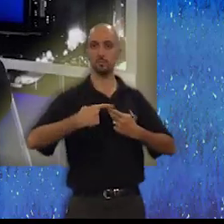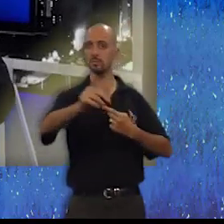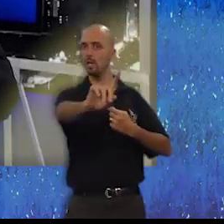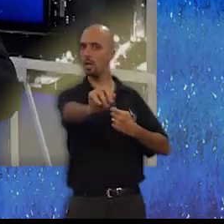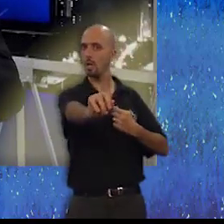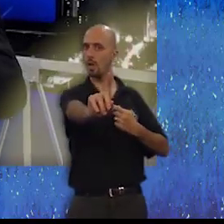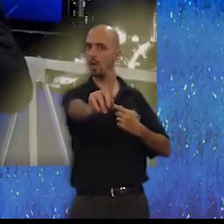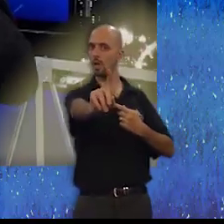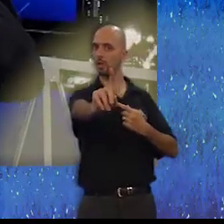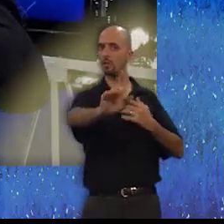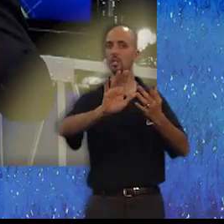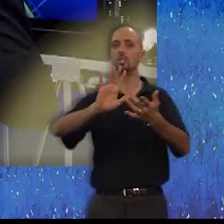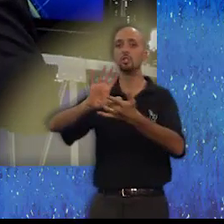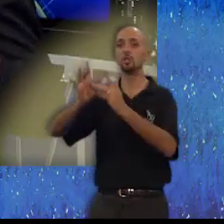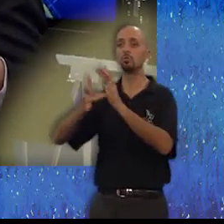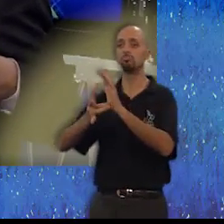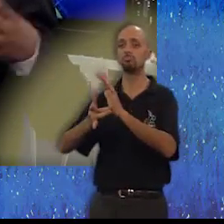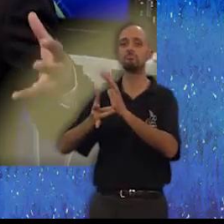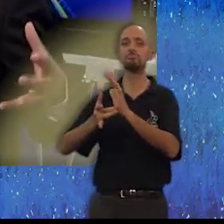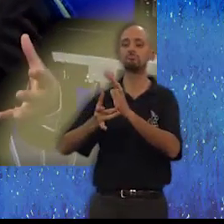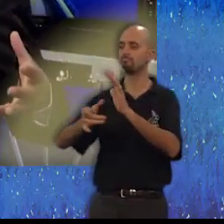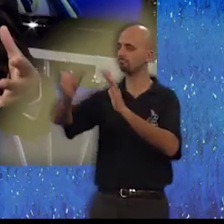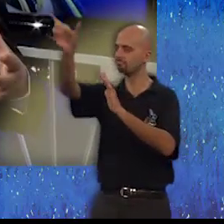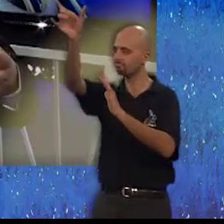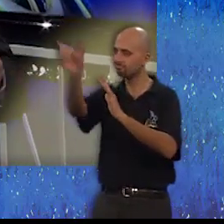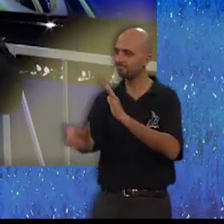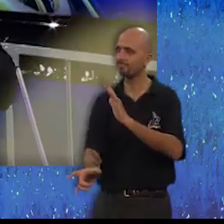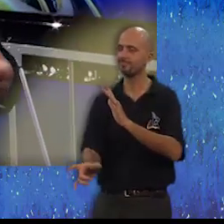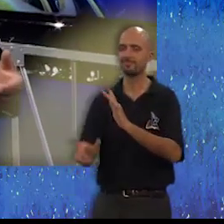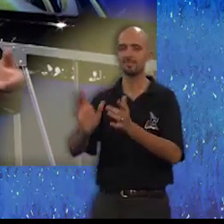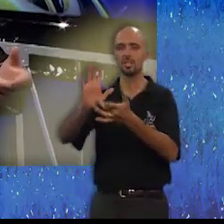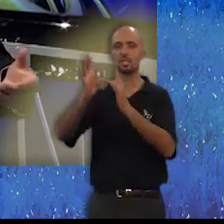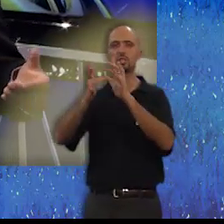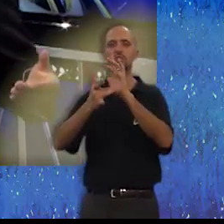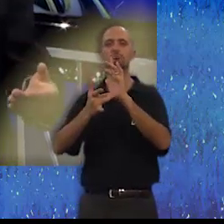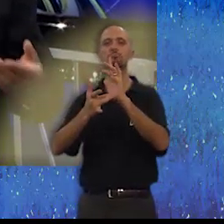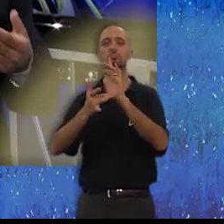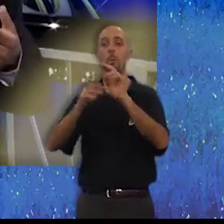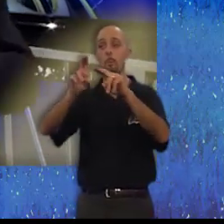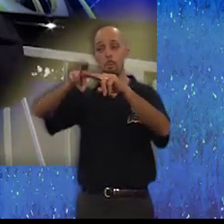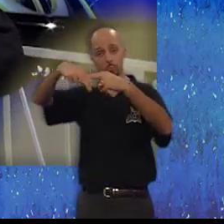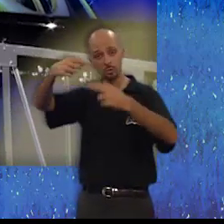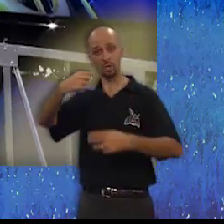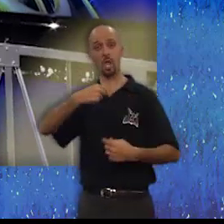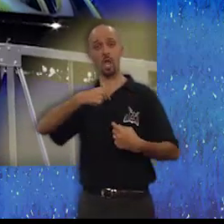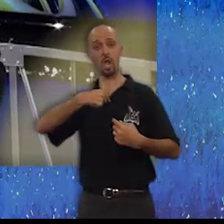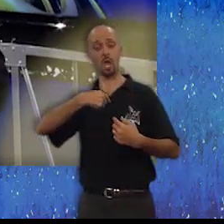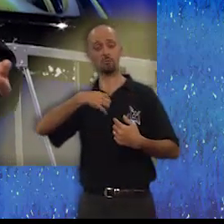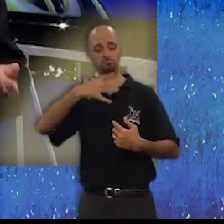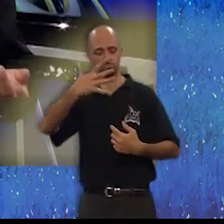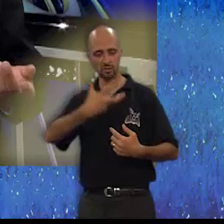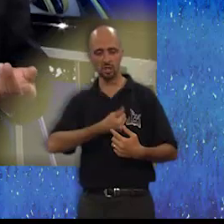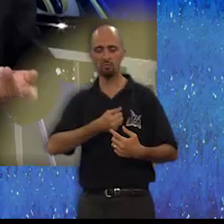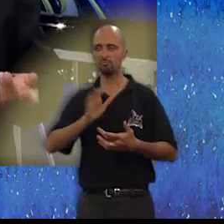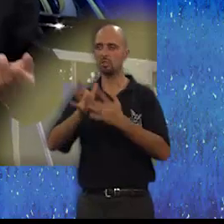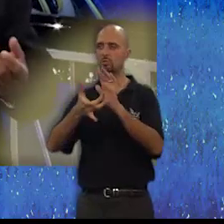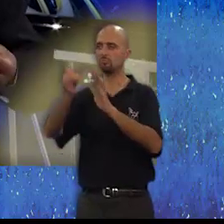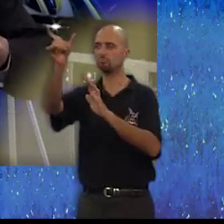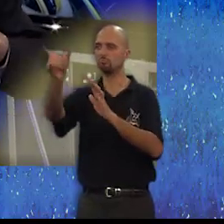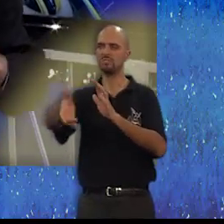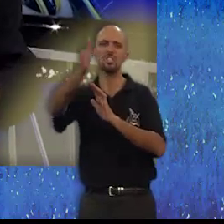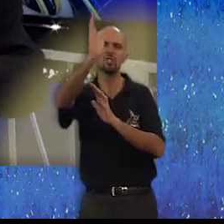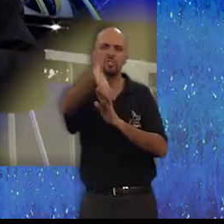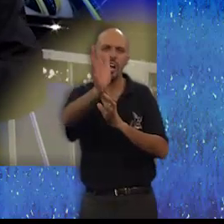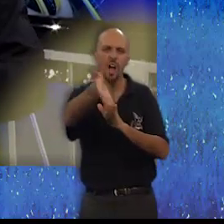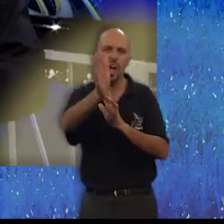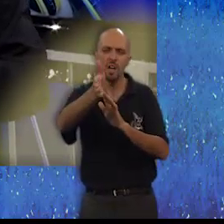são de Jesus. O merecimento é de Jesus. Consequentemente, nós não podemos fazer nada para sermos salvos. Quando eu falo